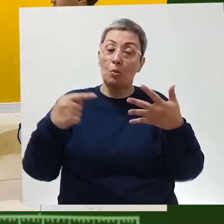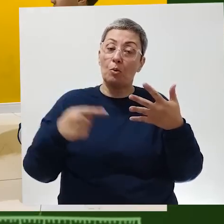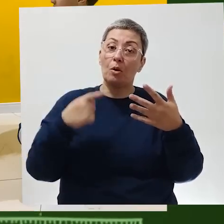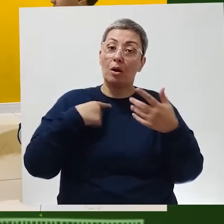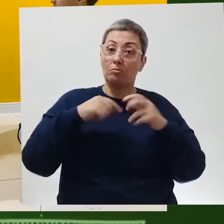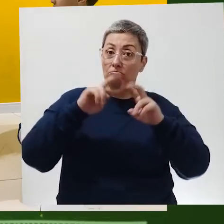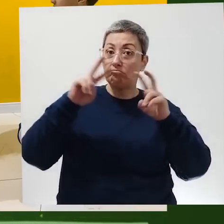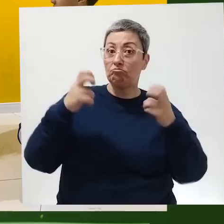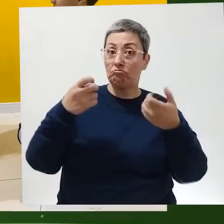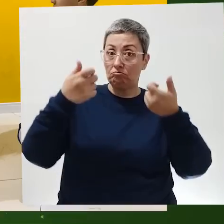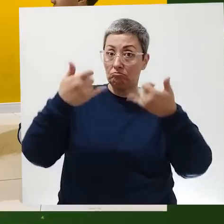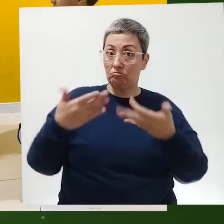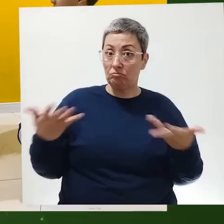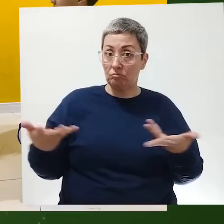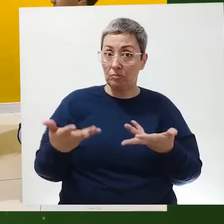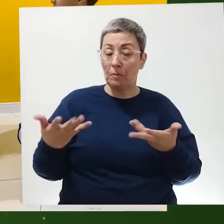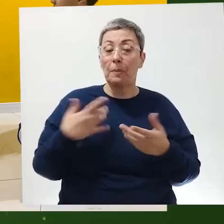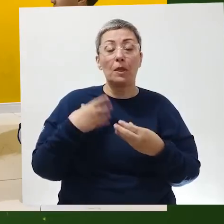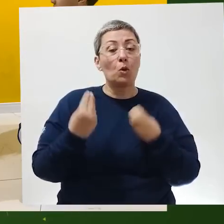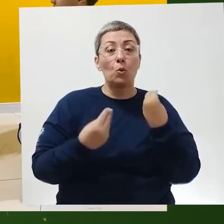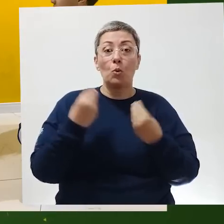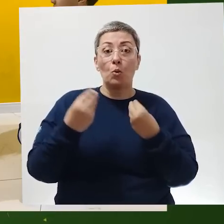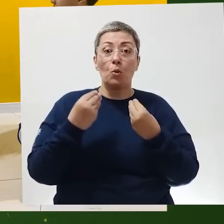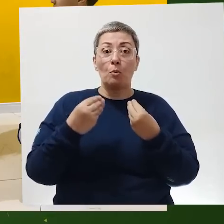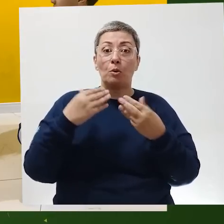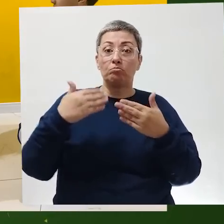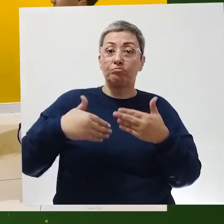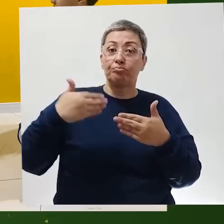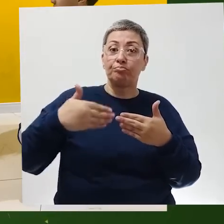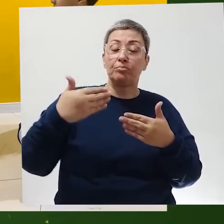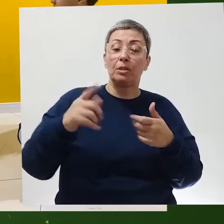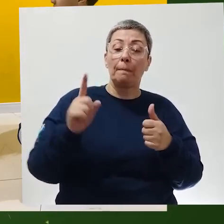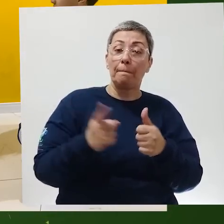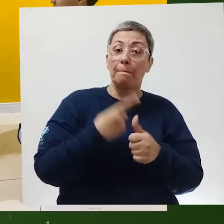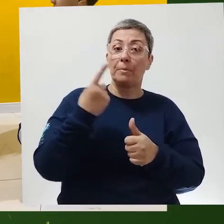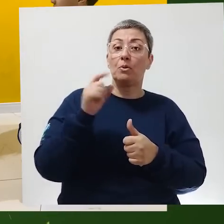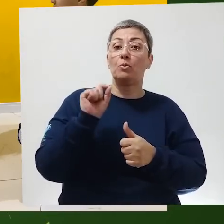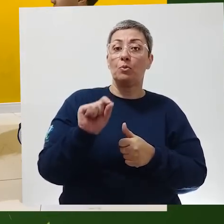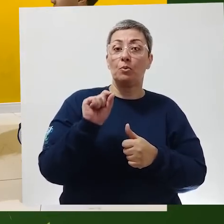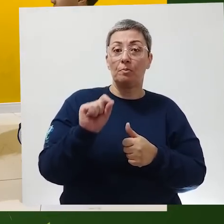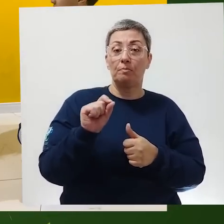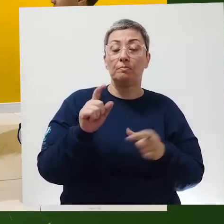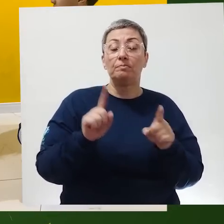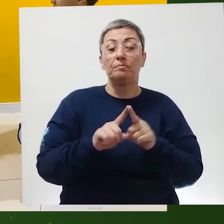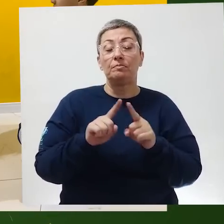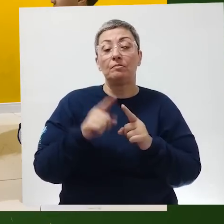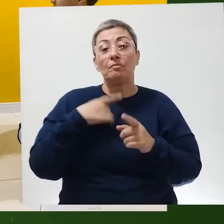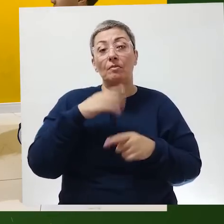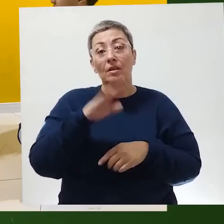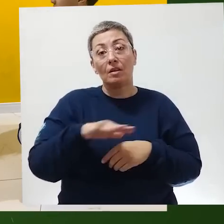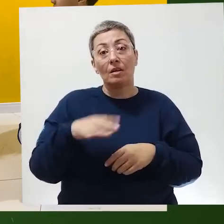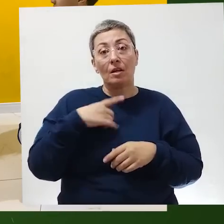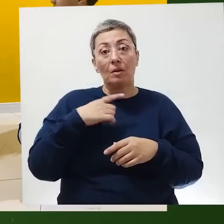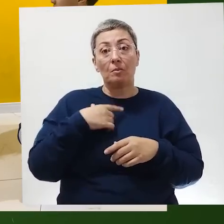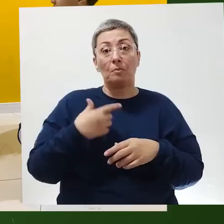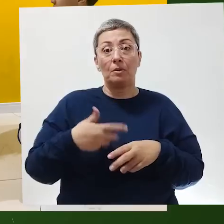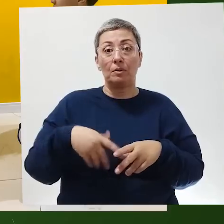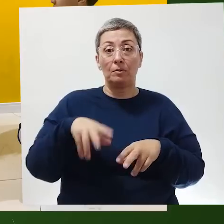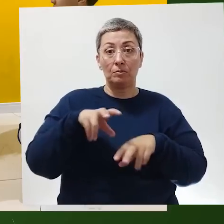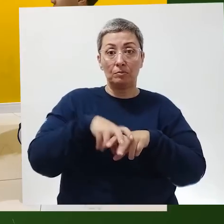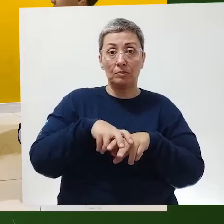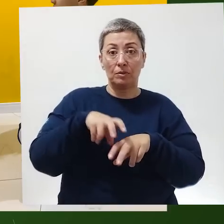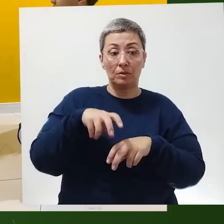encadeamento eu estou falando. Então, como que segue essa atividade? A primeira coisa, né, é a criança fazer a